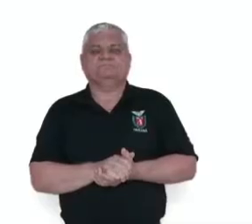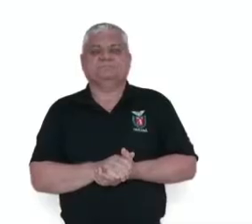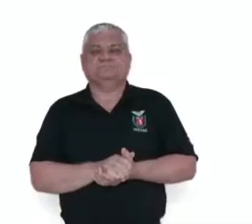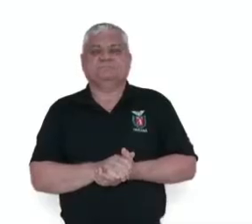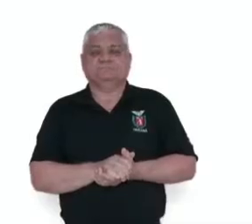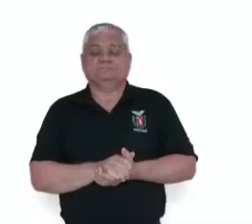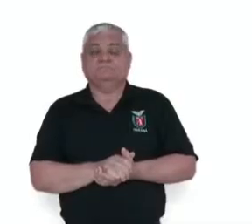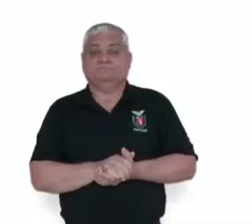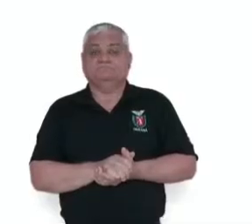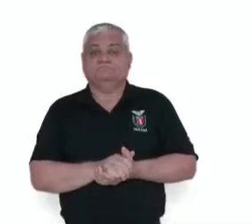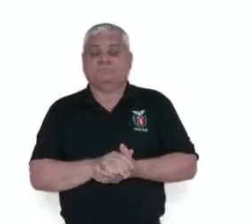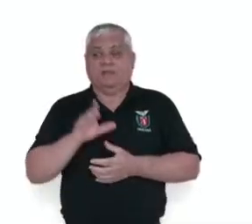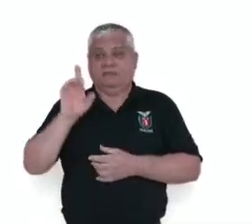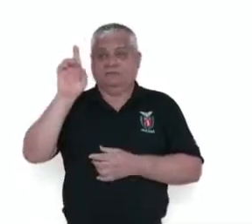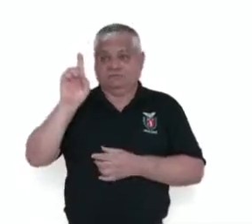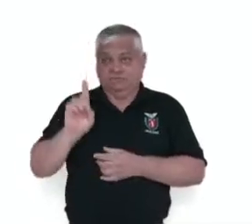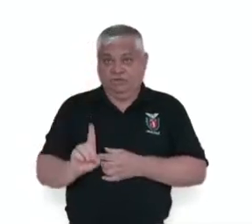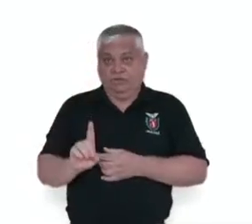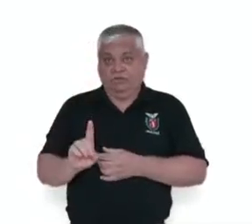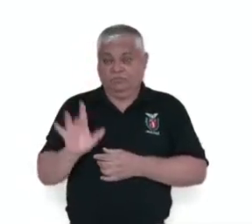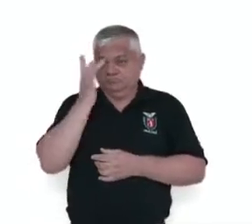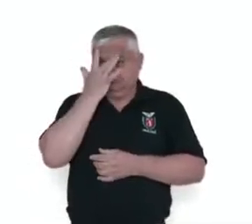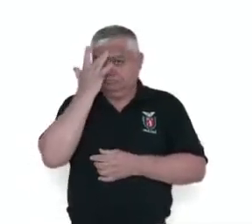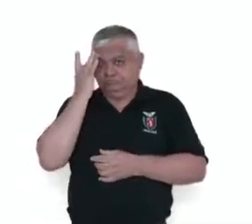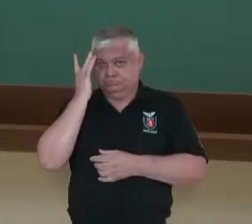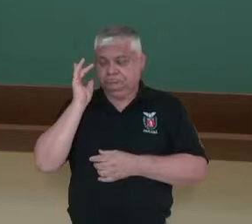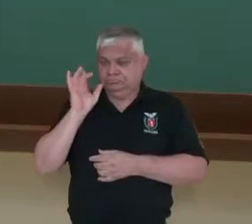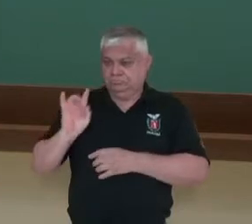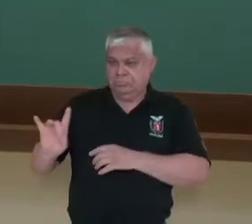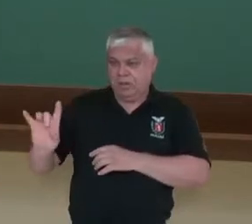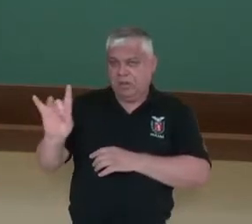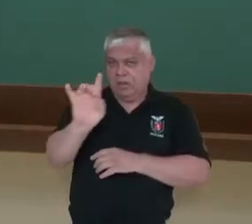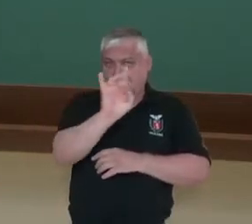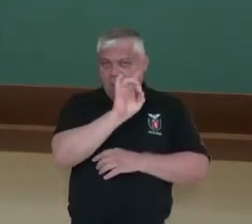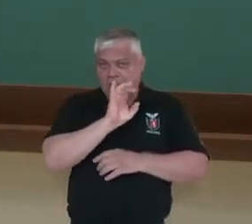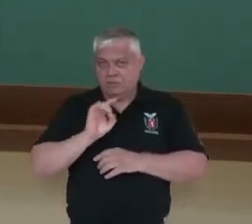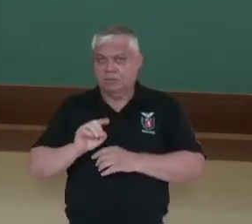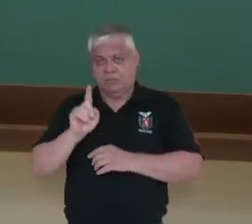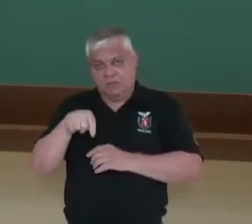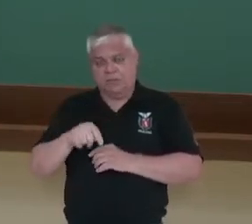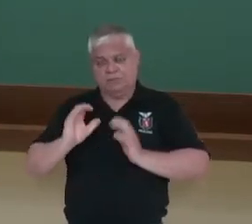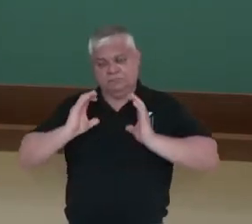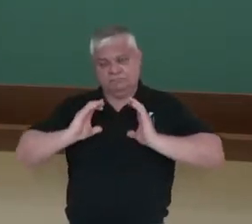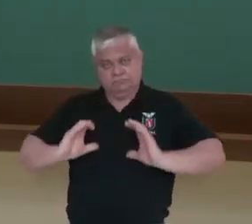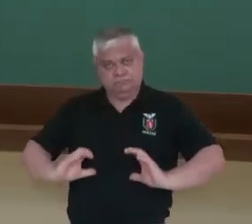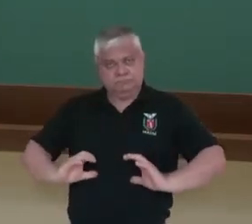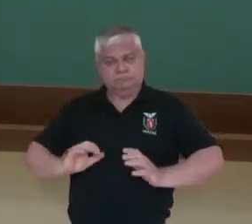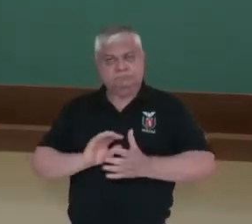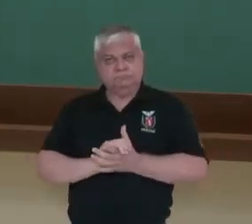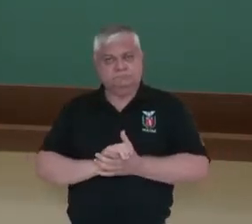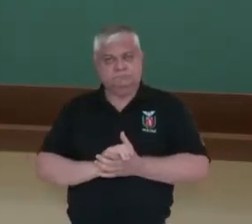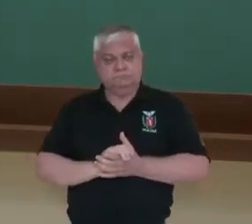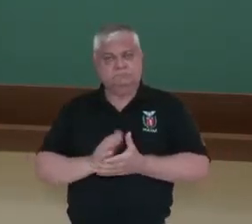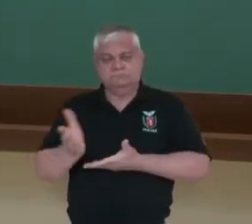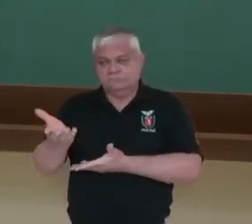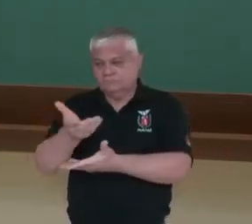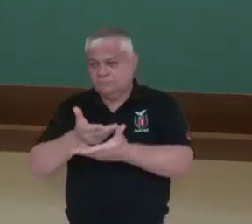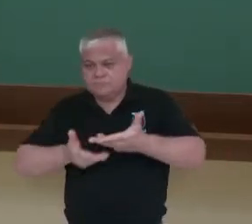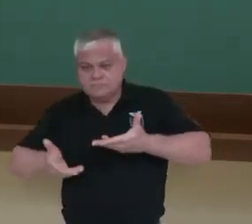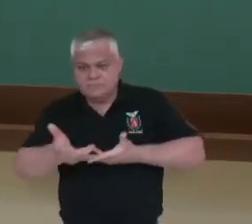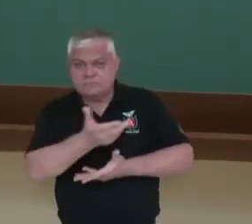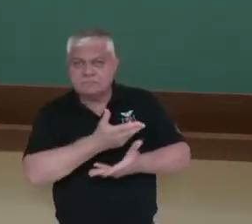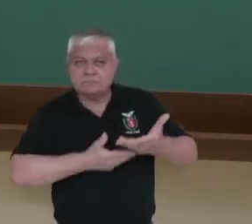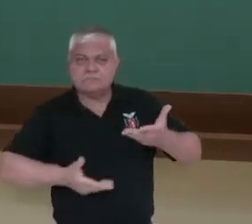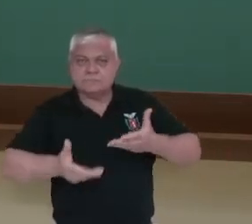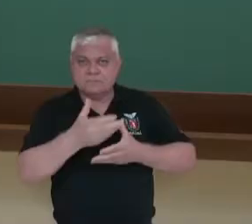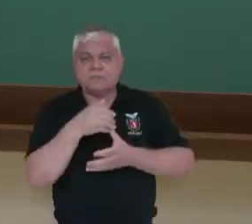Exercício de direitos individuais ou coletivos. Isso é cidadania. Se exerce na relação dos indivíduos e